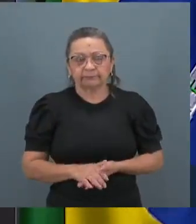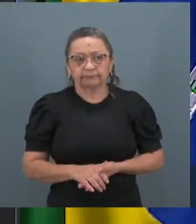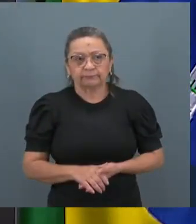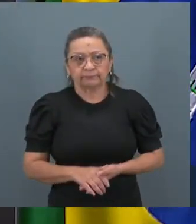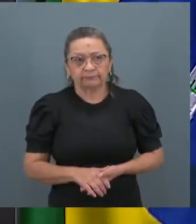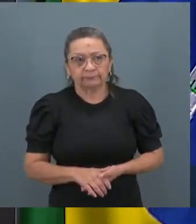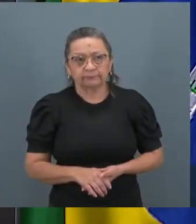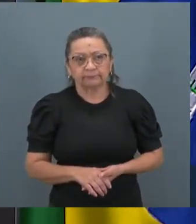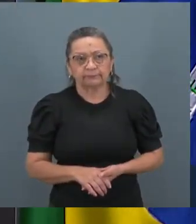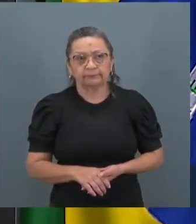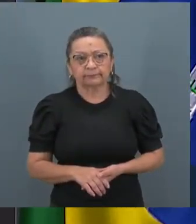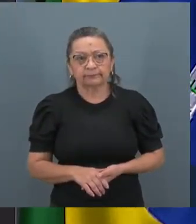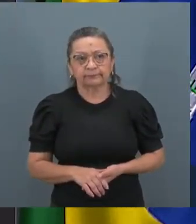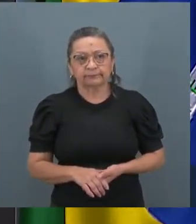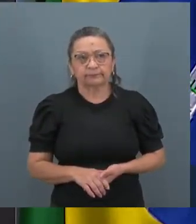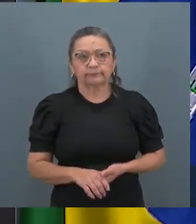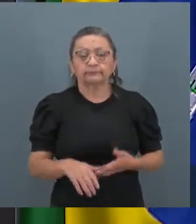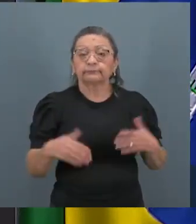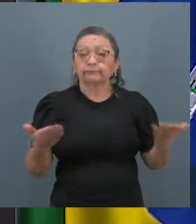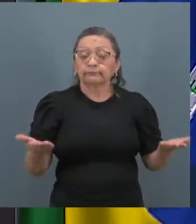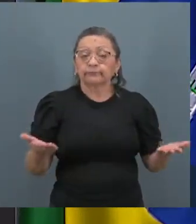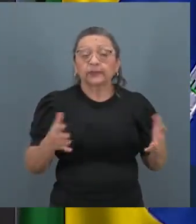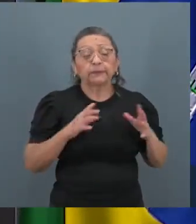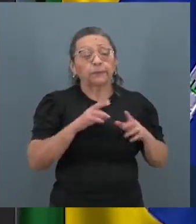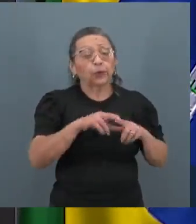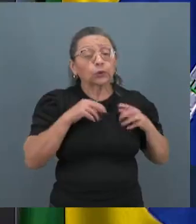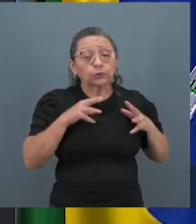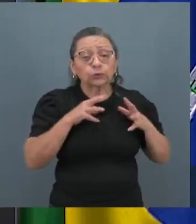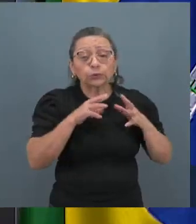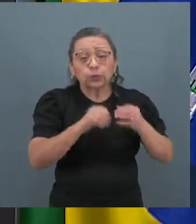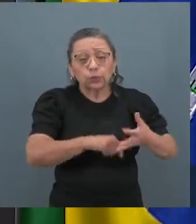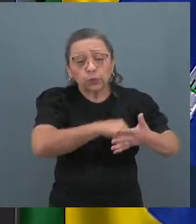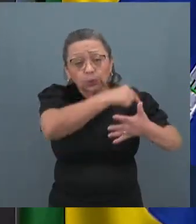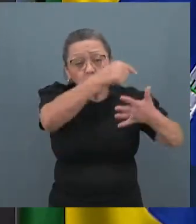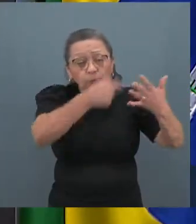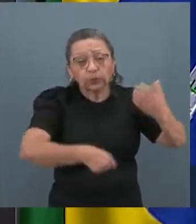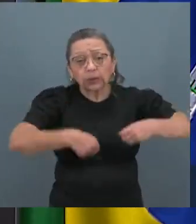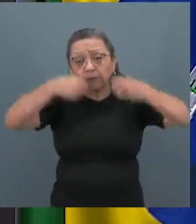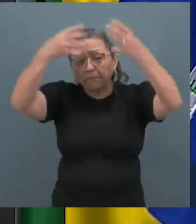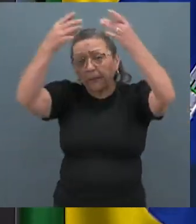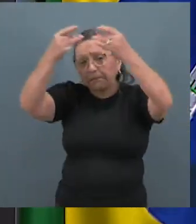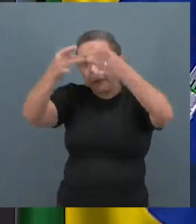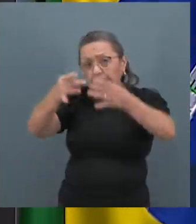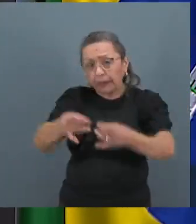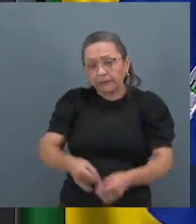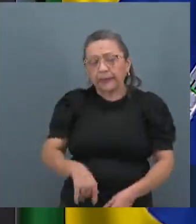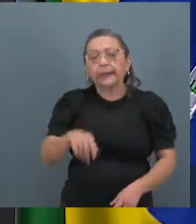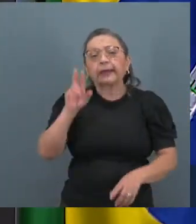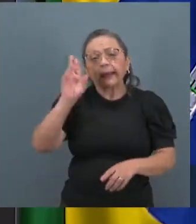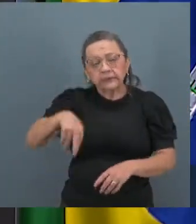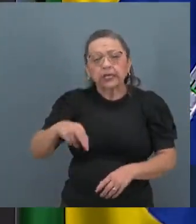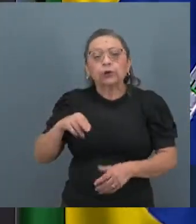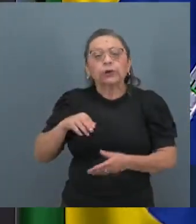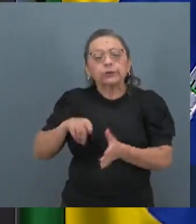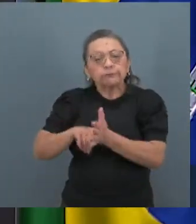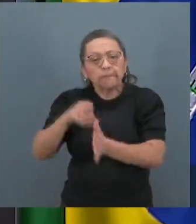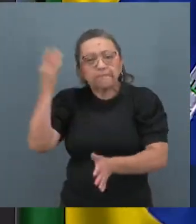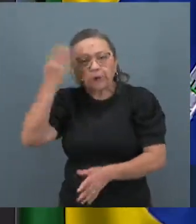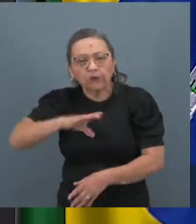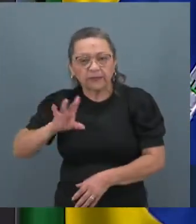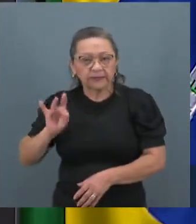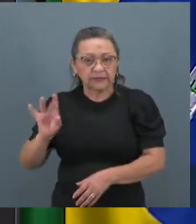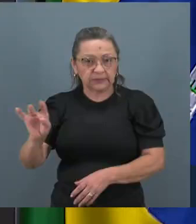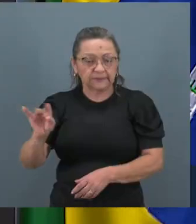encerro. Por todas essas razões científicas,